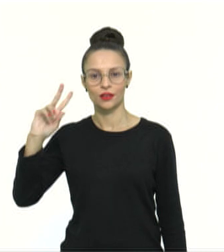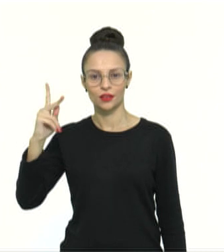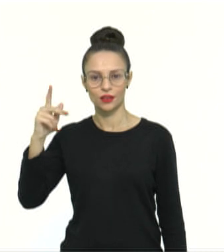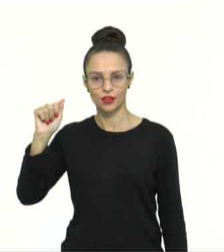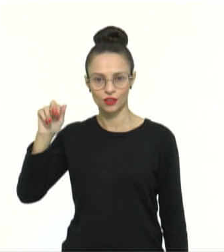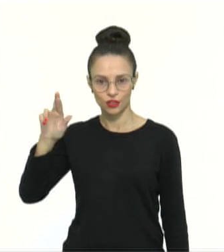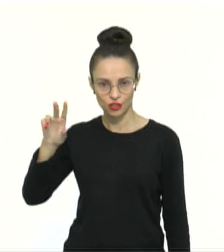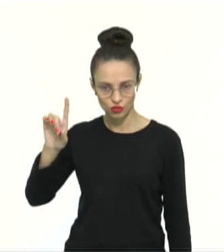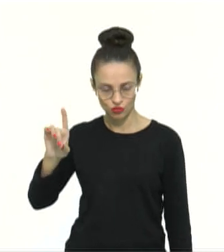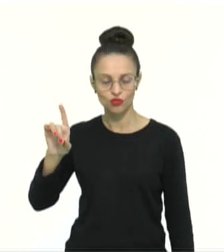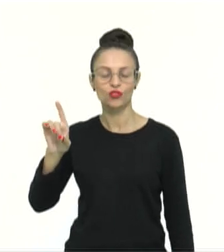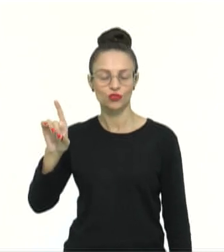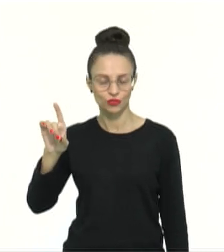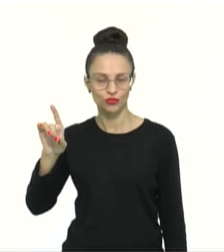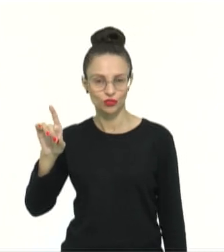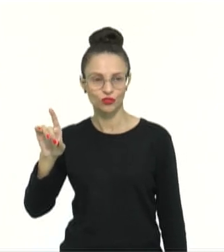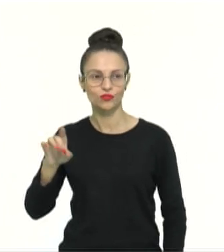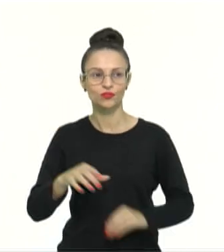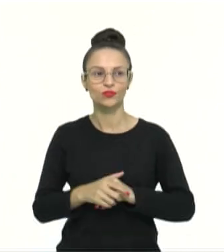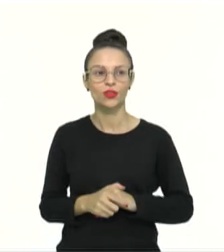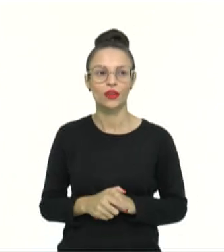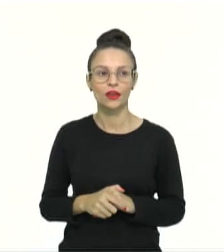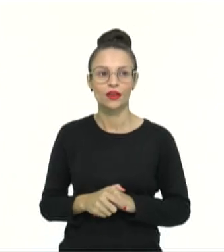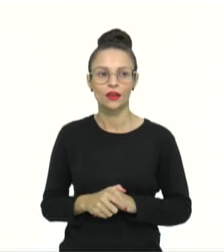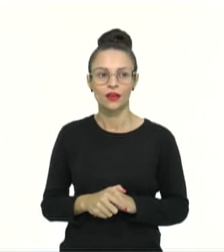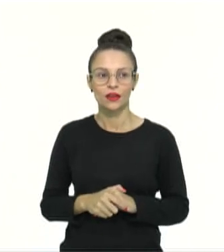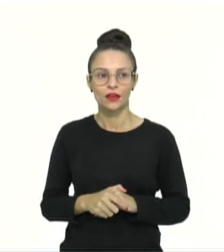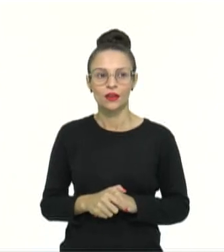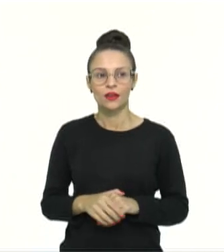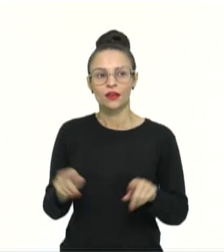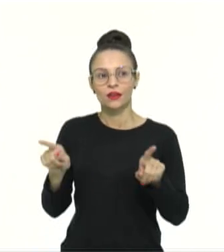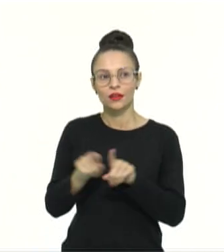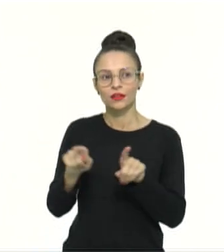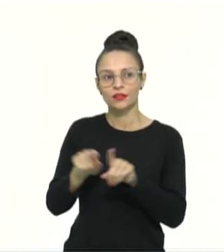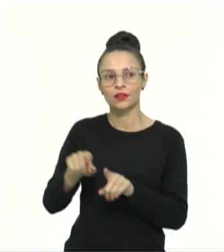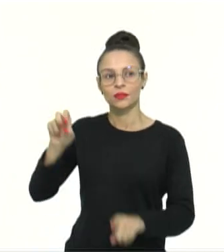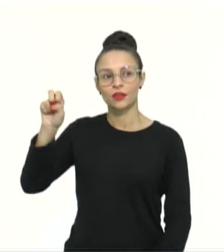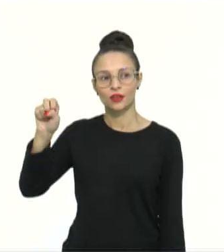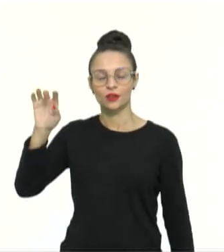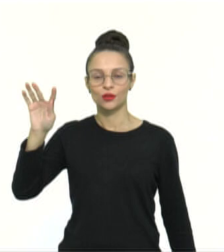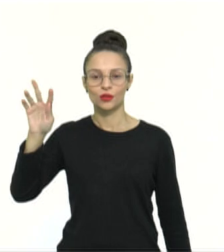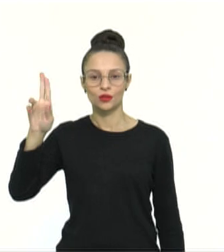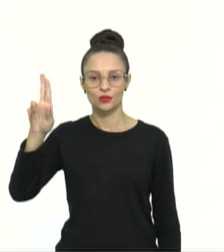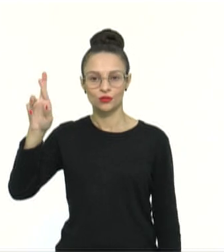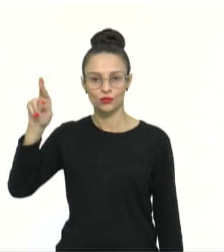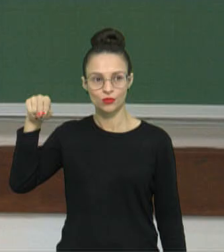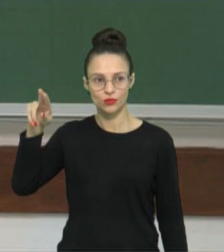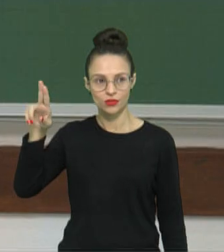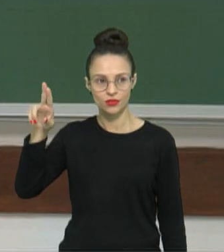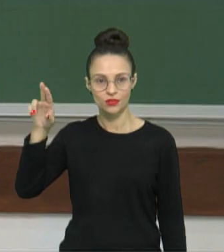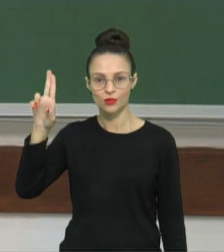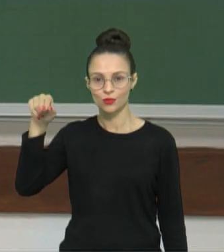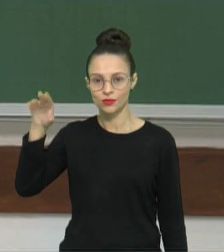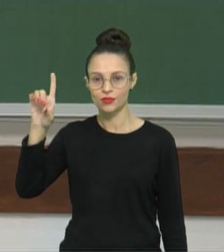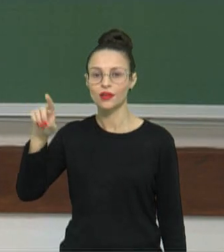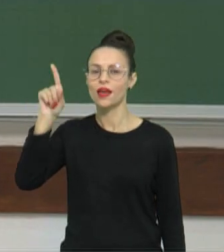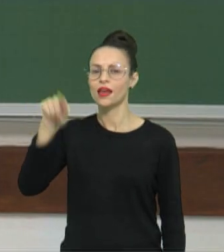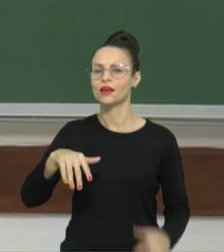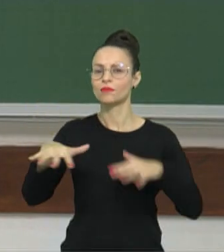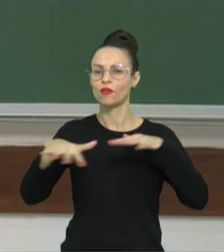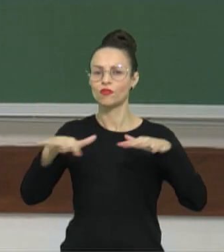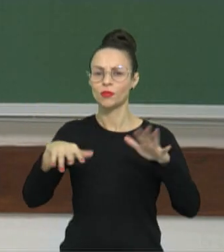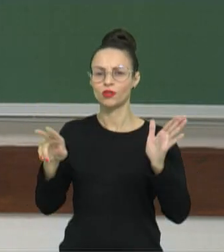admiração que ele tem em relação a Richard Wagner, o Sturm und Drang, que é um movimento